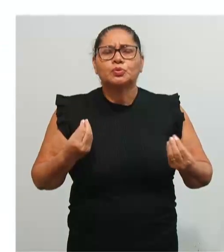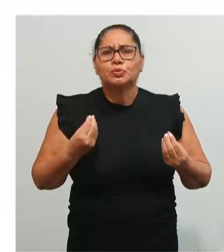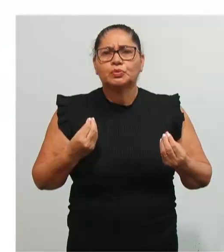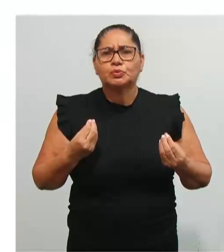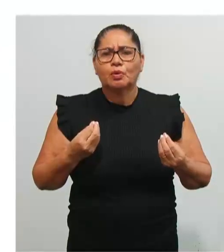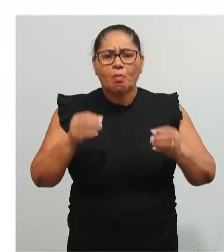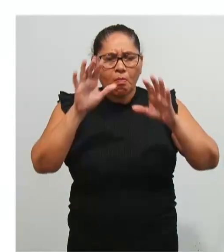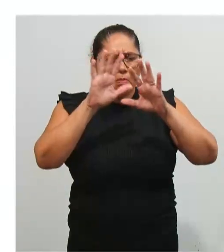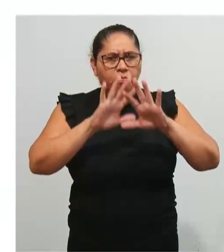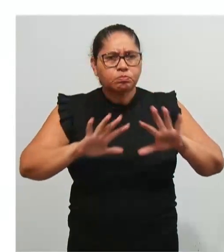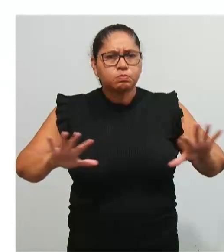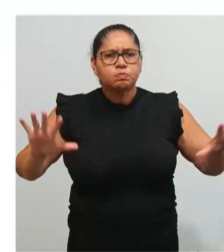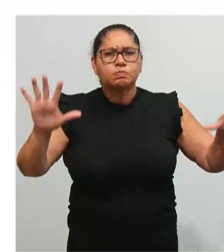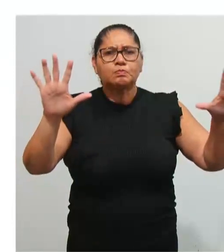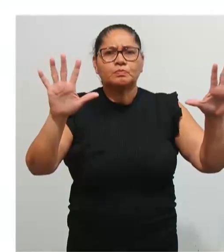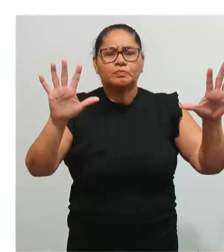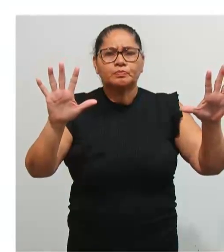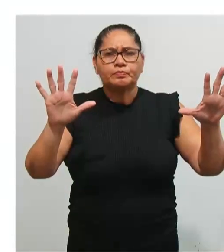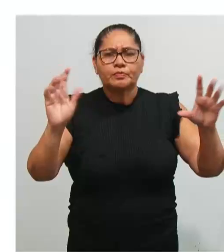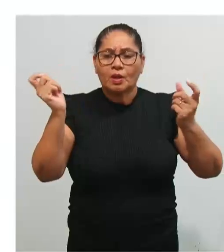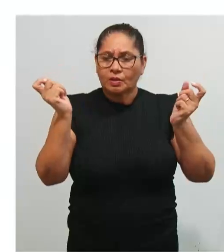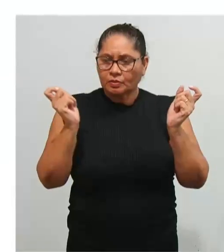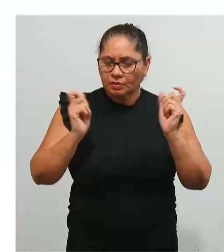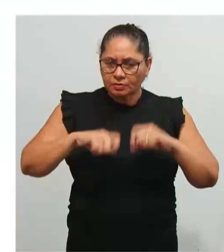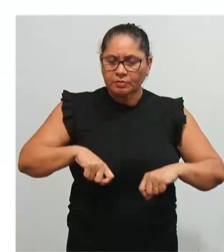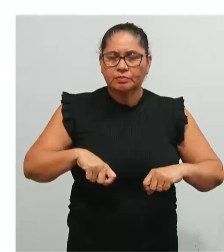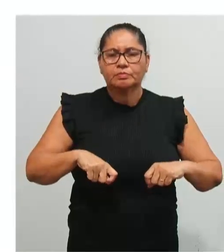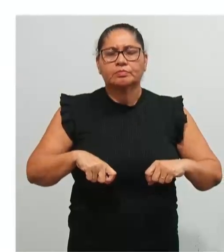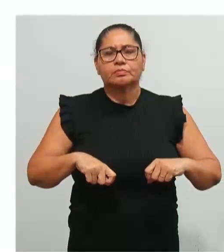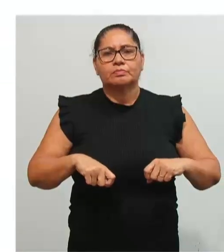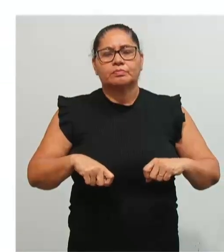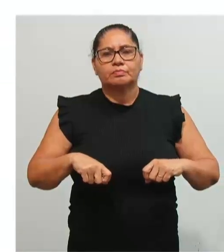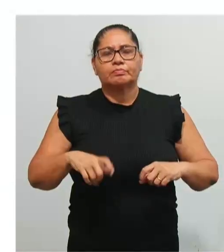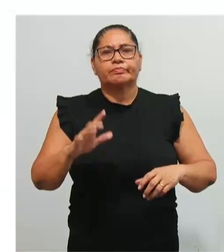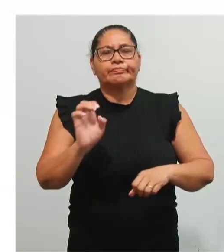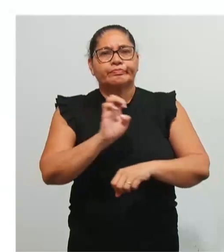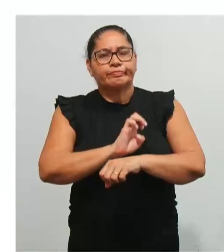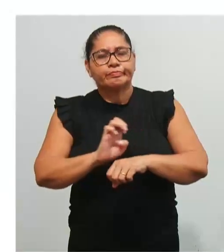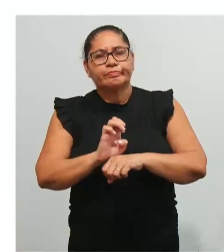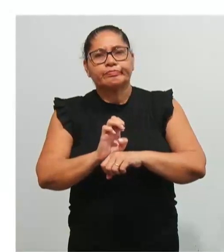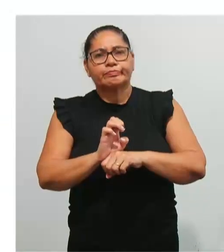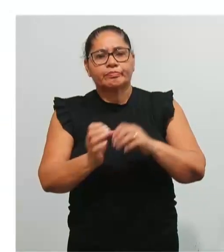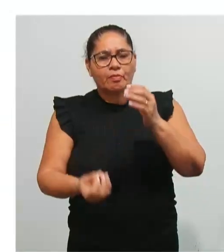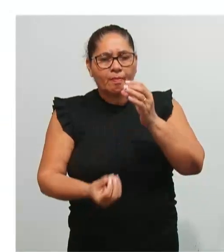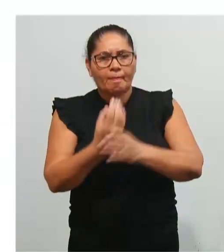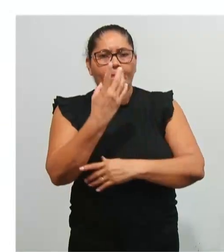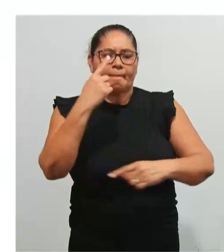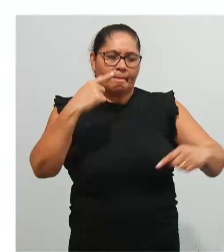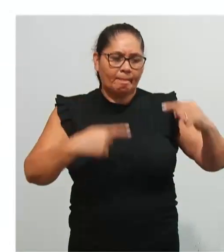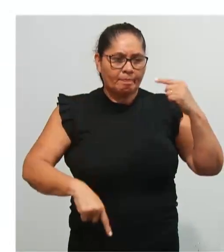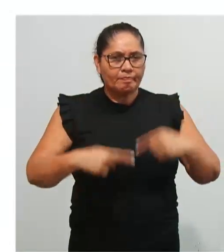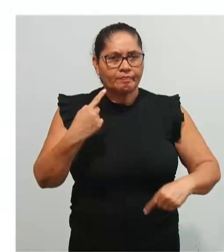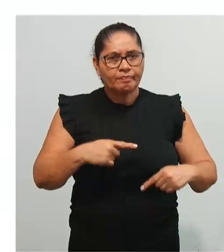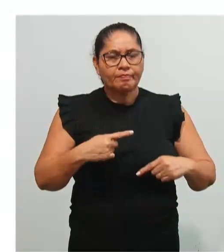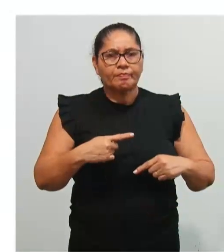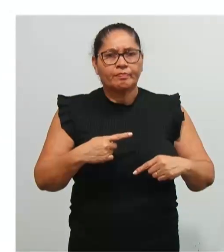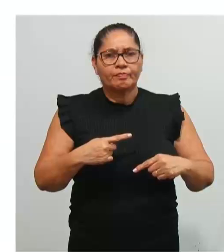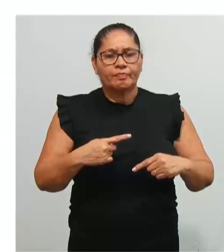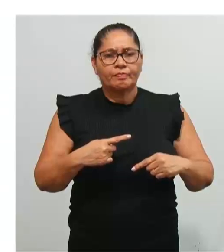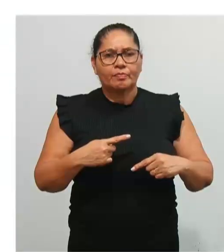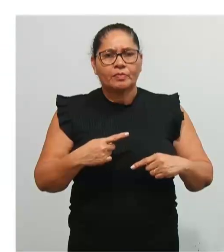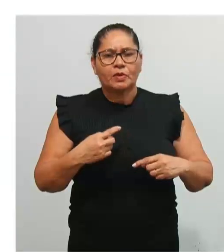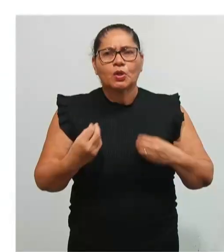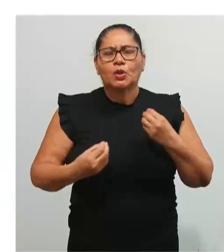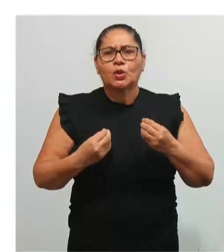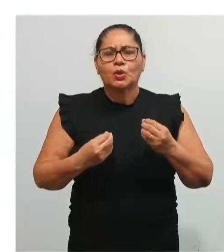mais amplo, envolvendo capacidade de ação estatal na implantação das políticas e na consecução